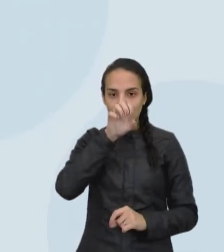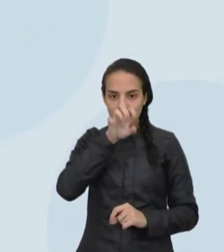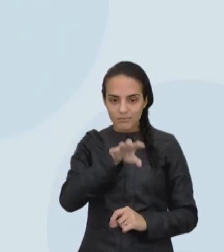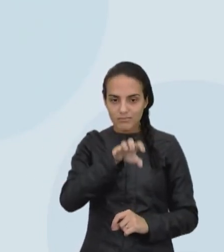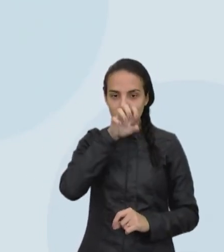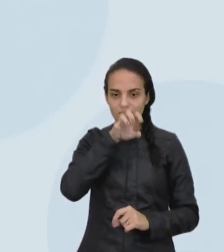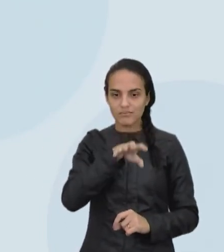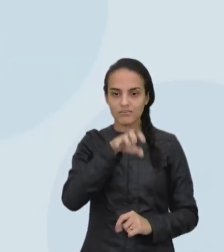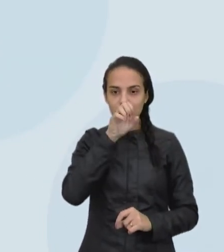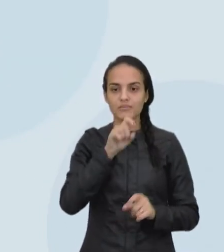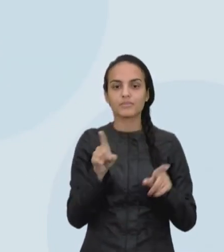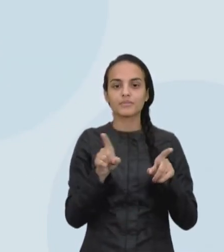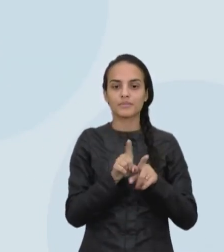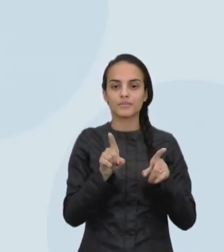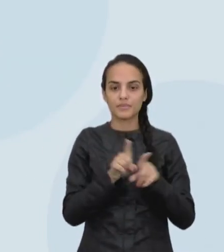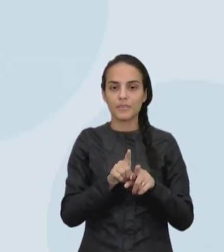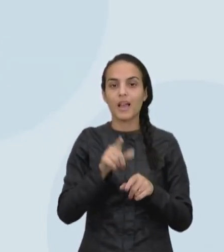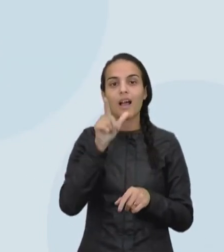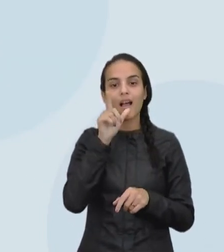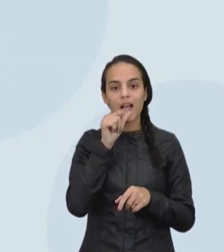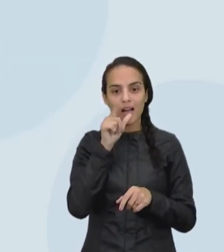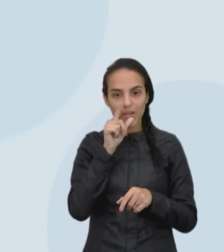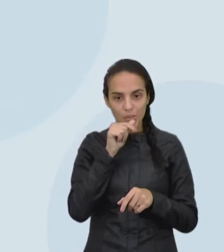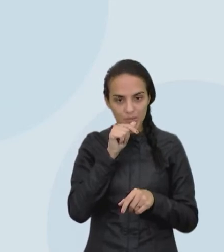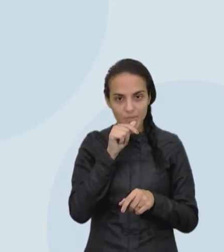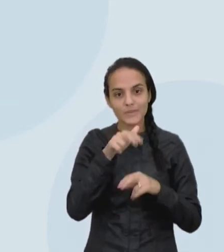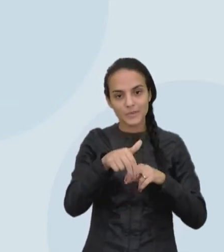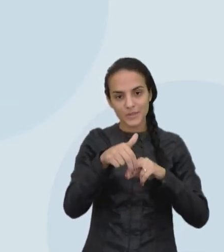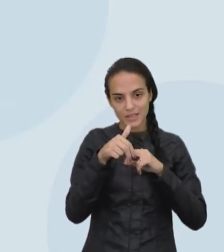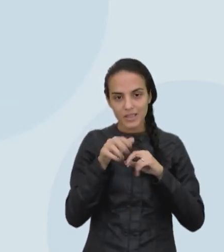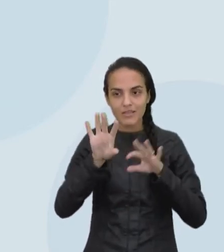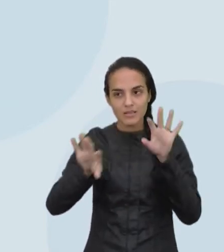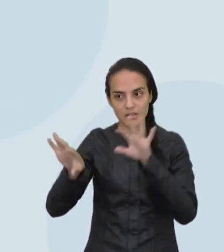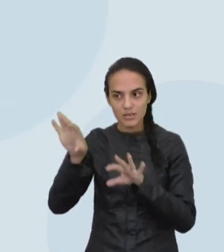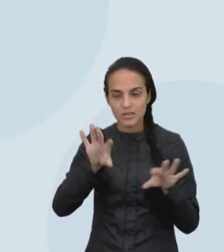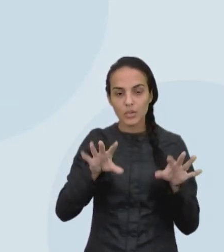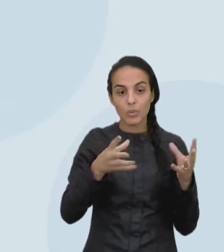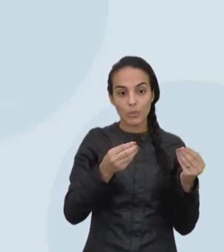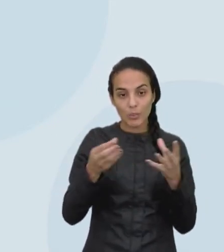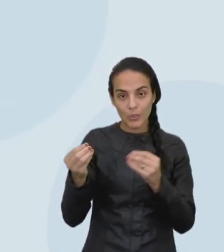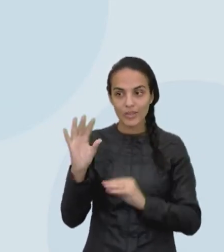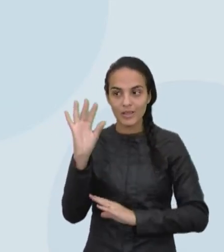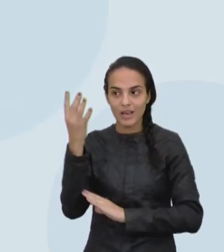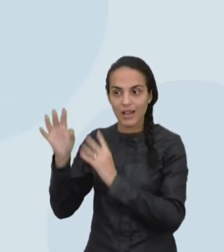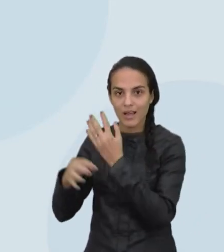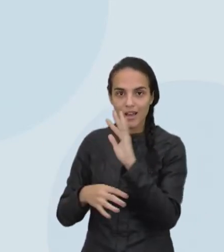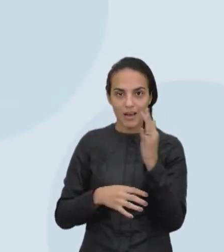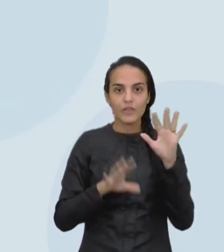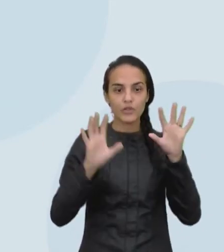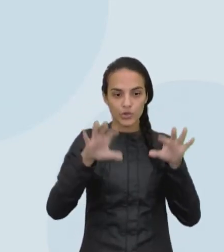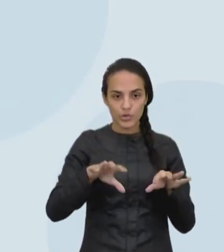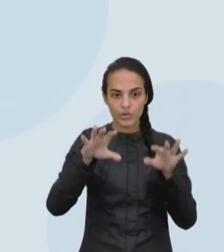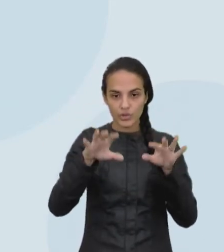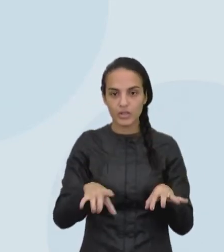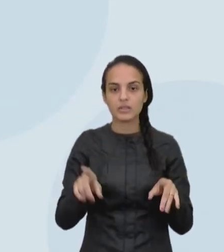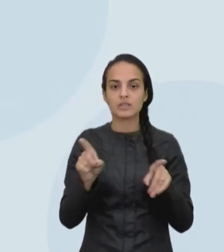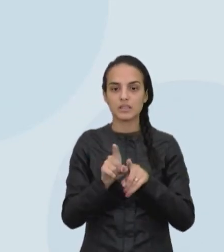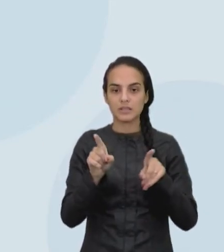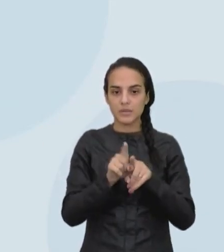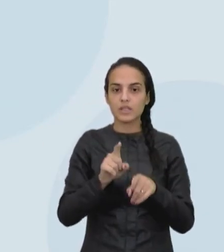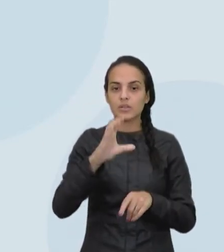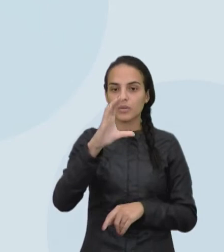ela devolve também água e por isso que nessas regiões que tem muita árvore chove e também os carboidratos,